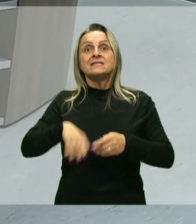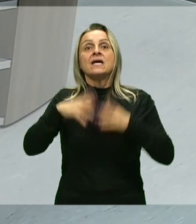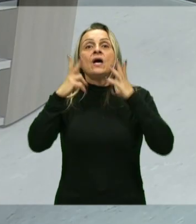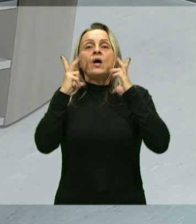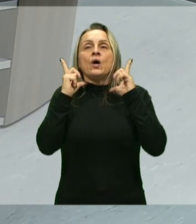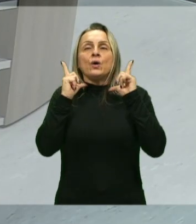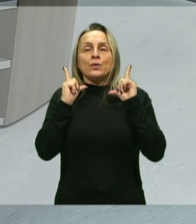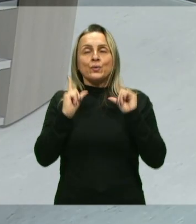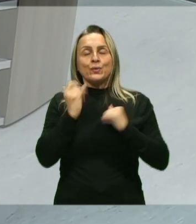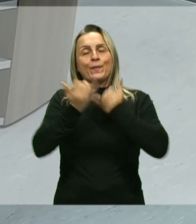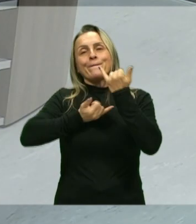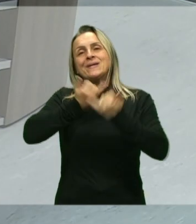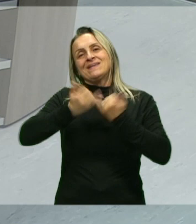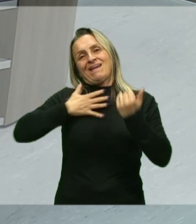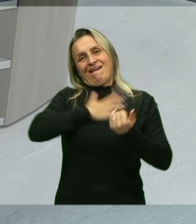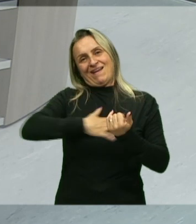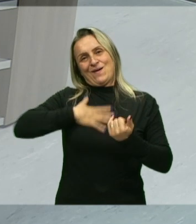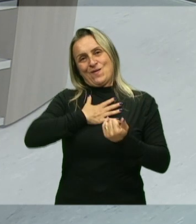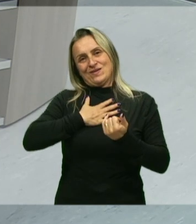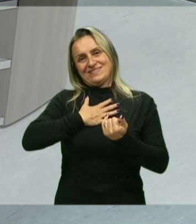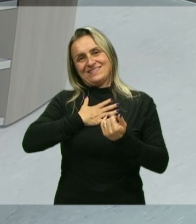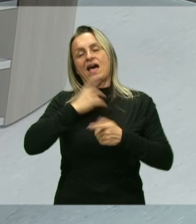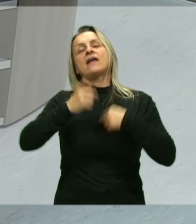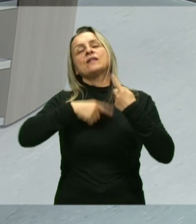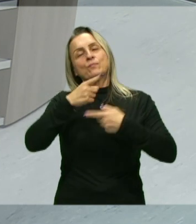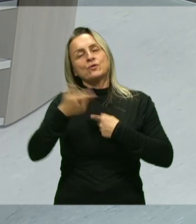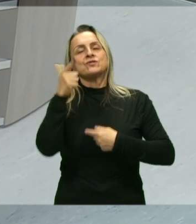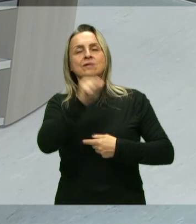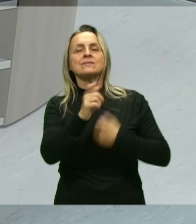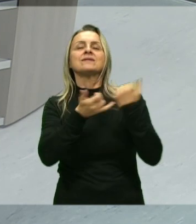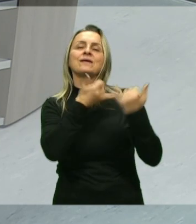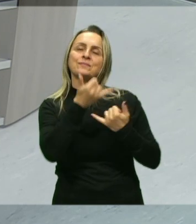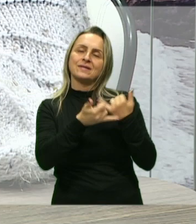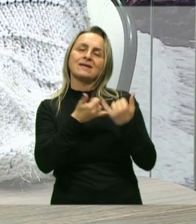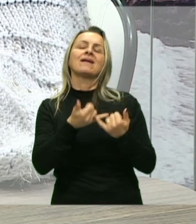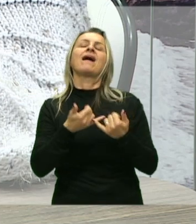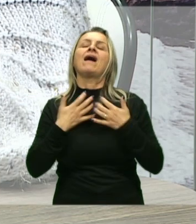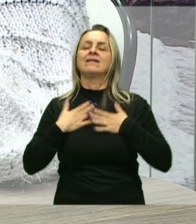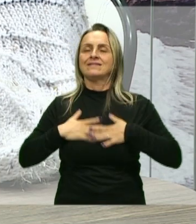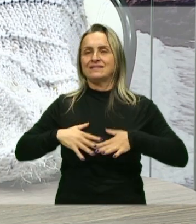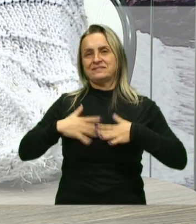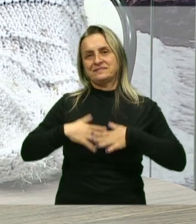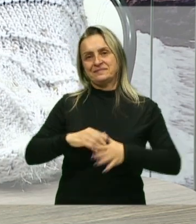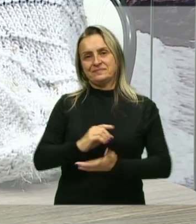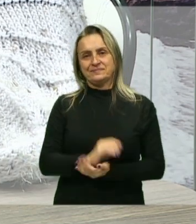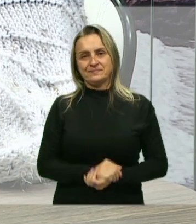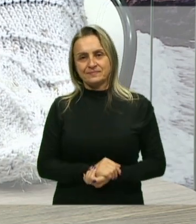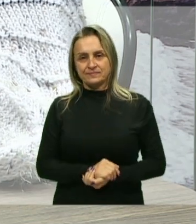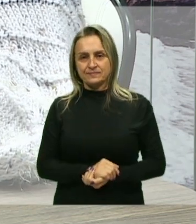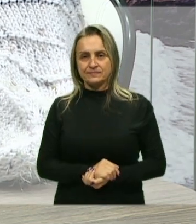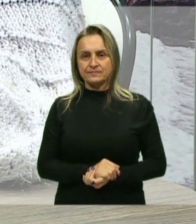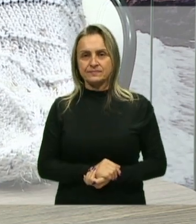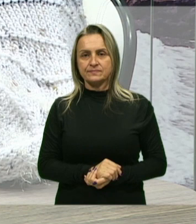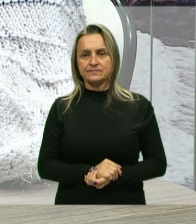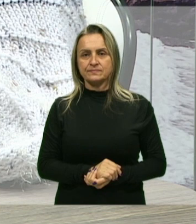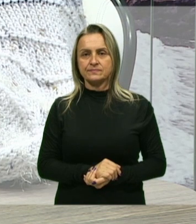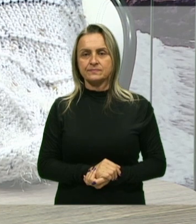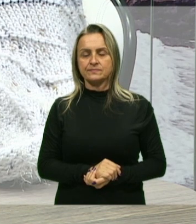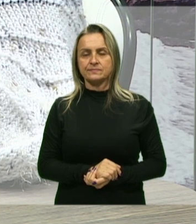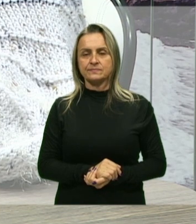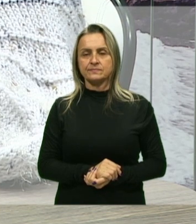em casa, ela não se aquieta, ela não descansa. Eu acho fantástico isso, né, desse trabalho